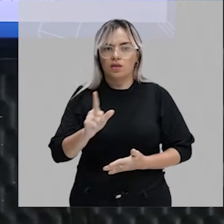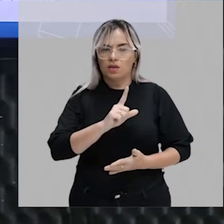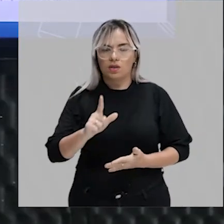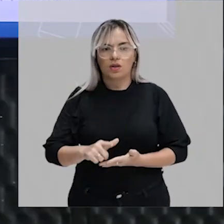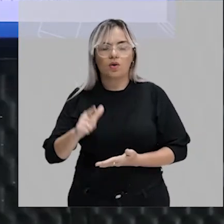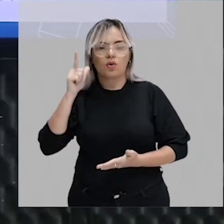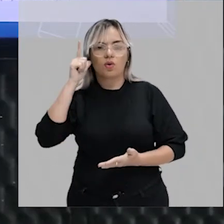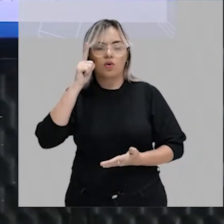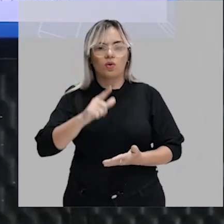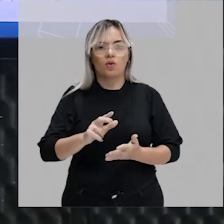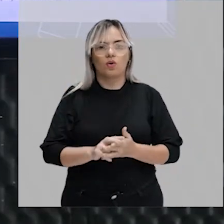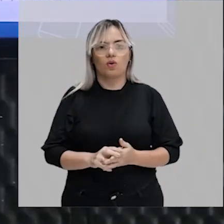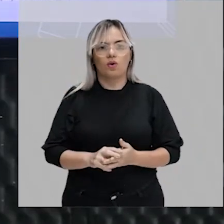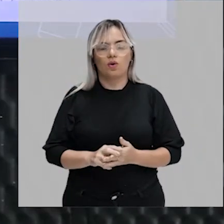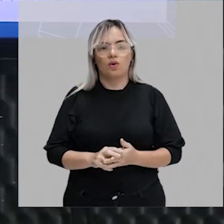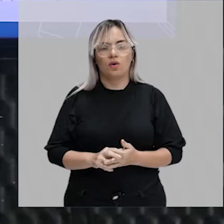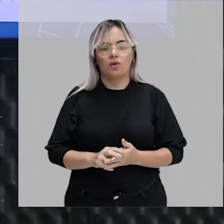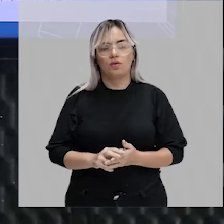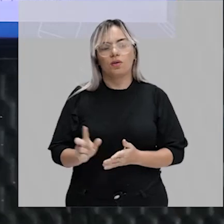inviabilidade